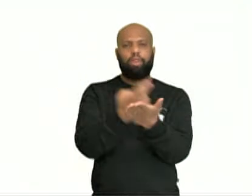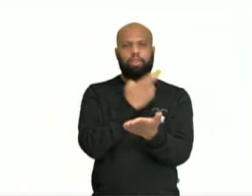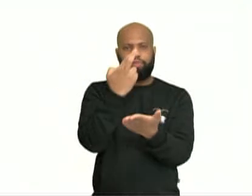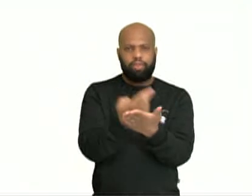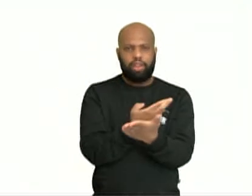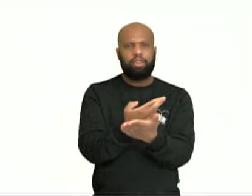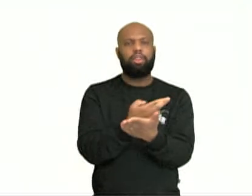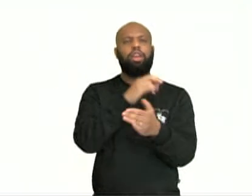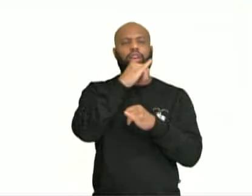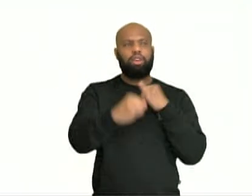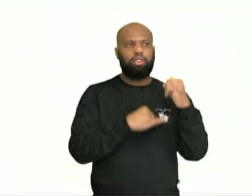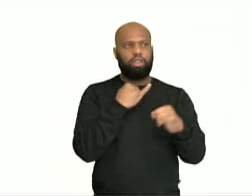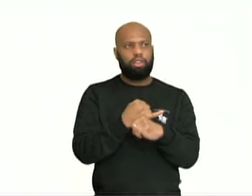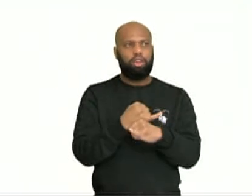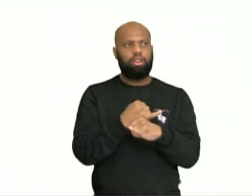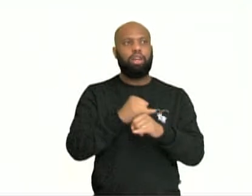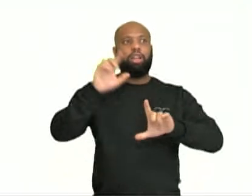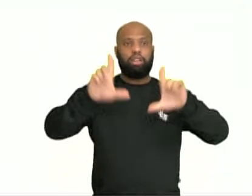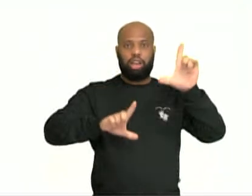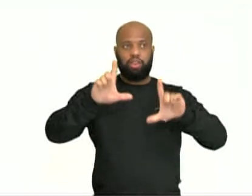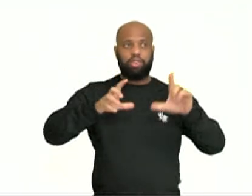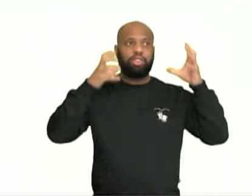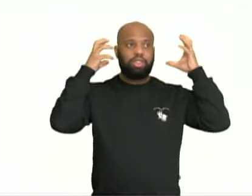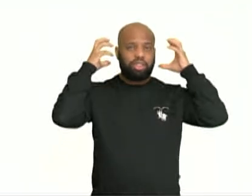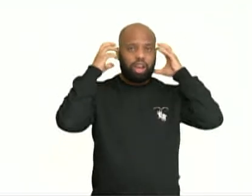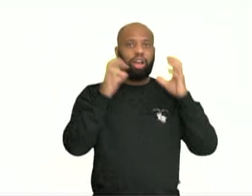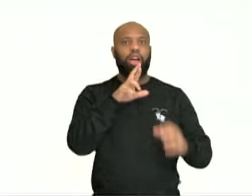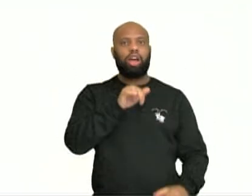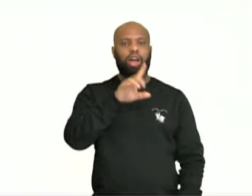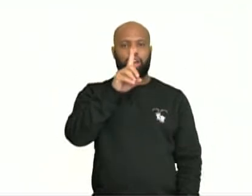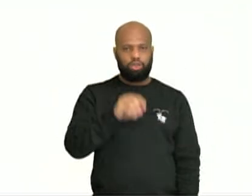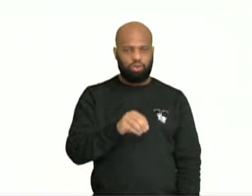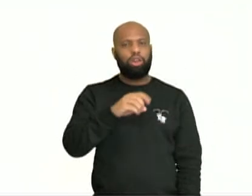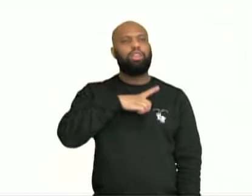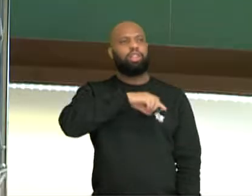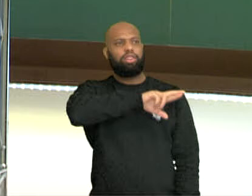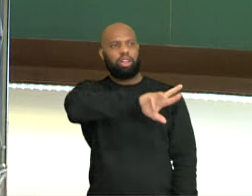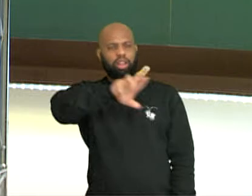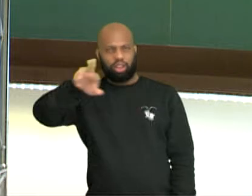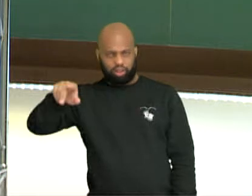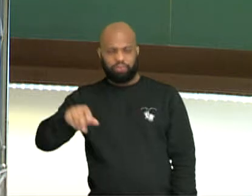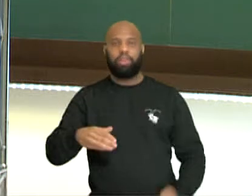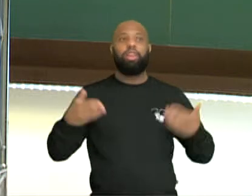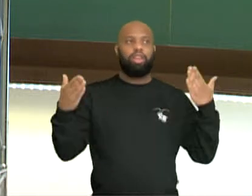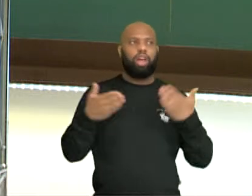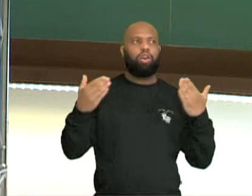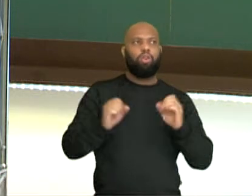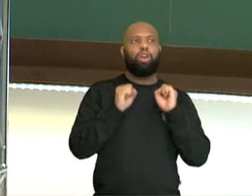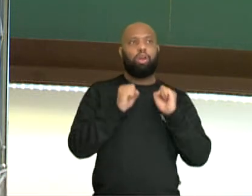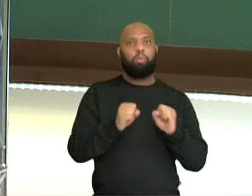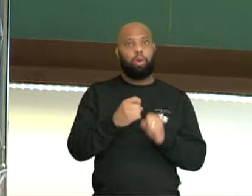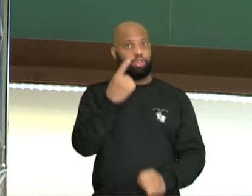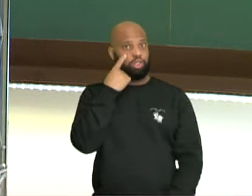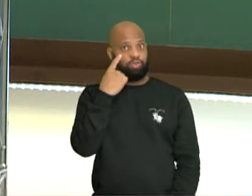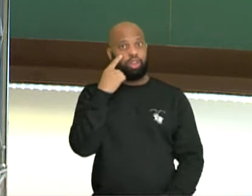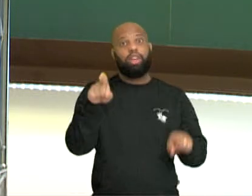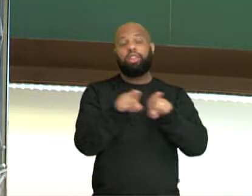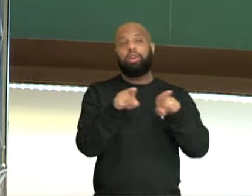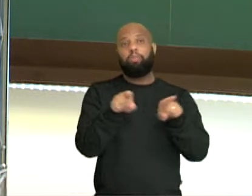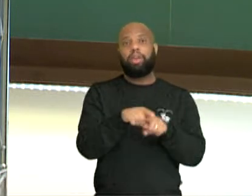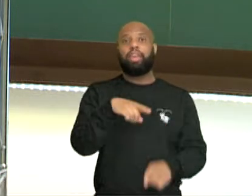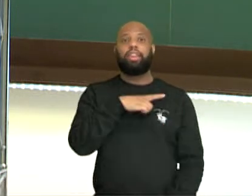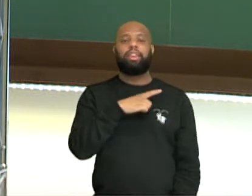revistas, na internet, na televisão, no rádio, dentre outros. Atualmente, a gente pode ouvir uma entrevista num